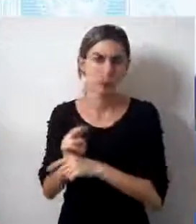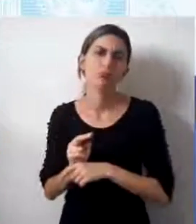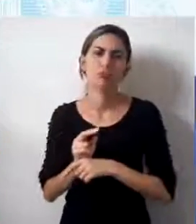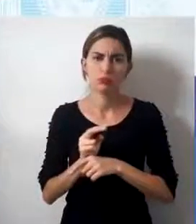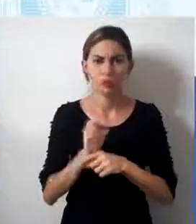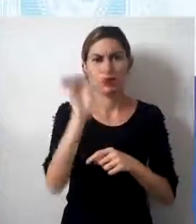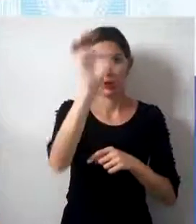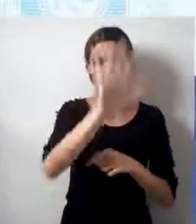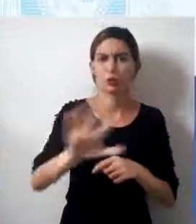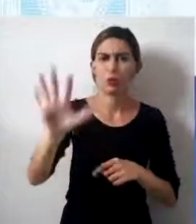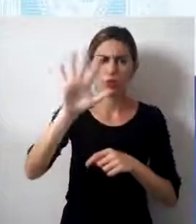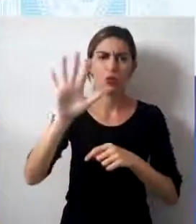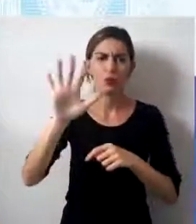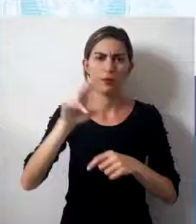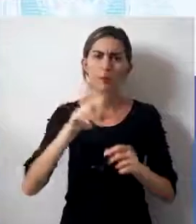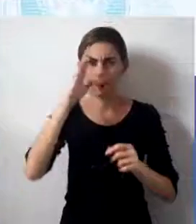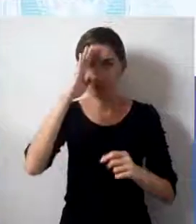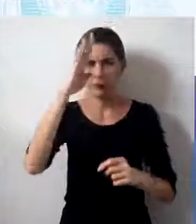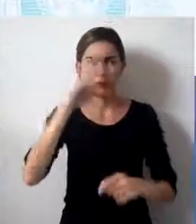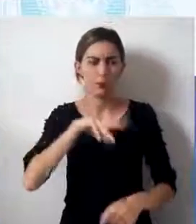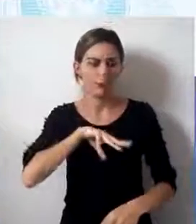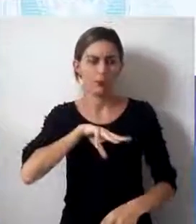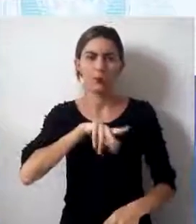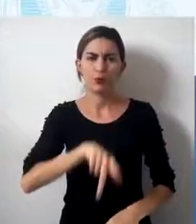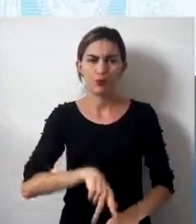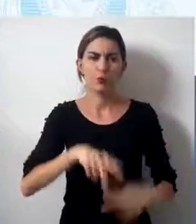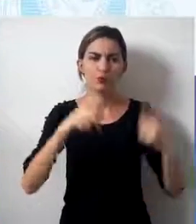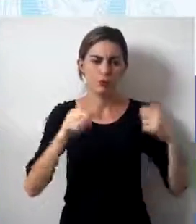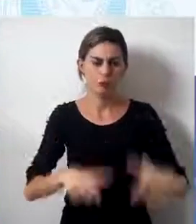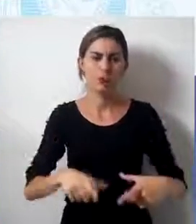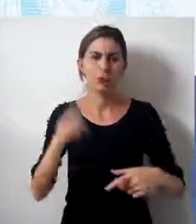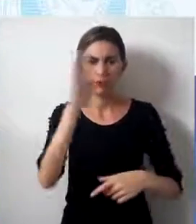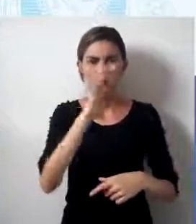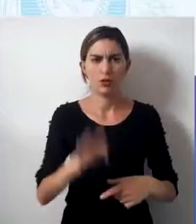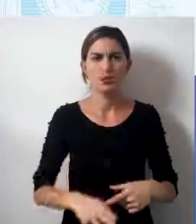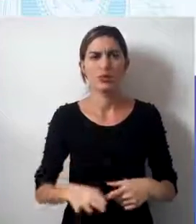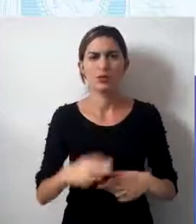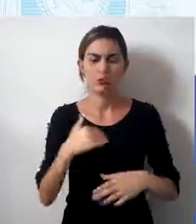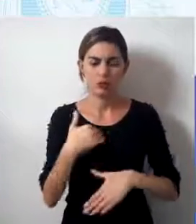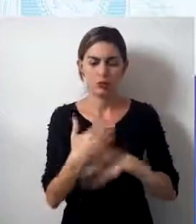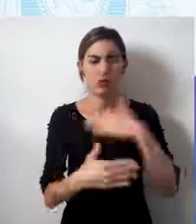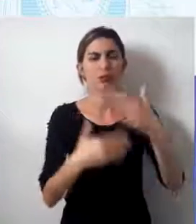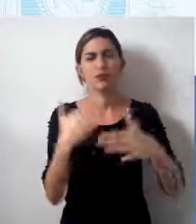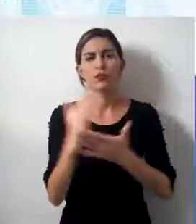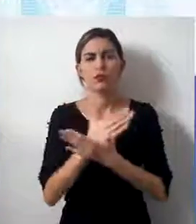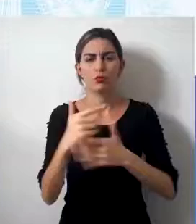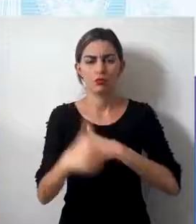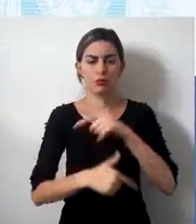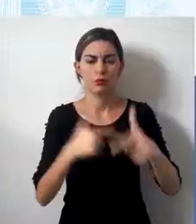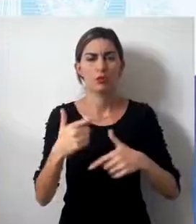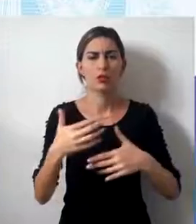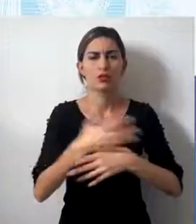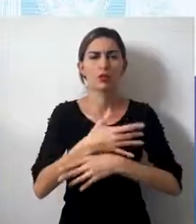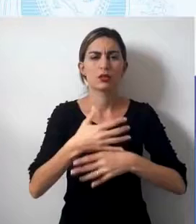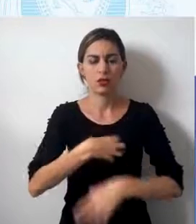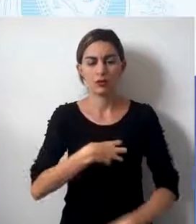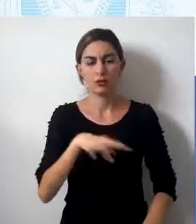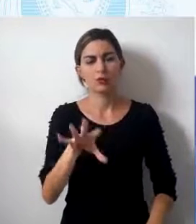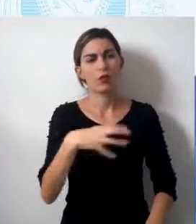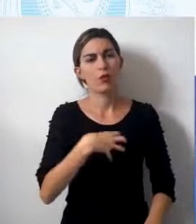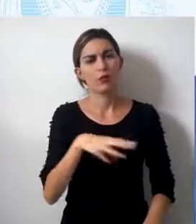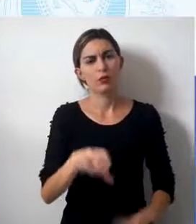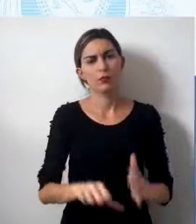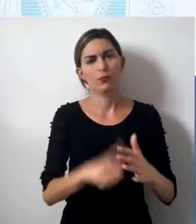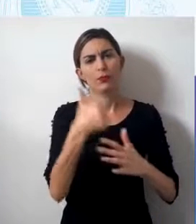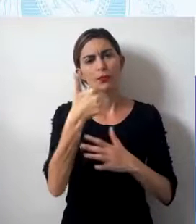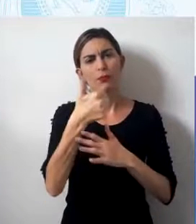das potências europeias, principalmente Portugal, com relação ao território brasileiro, de se ocupar e se desenvolver algumas atividades. A cidade de Salvador foi a